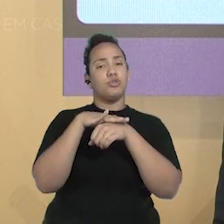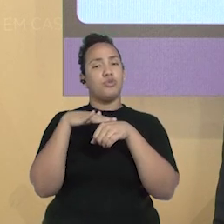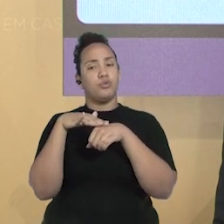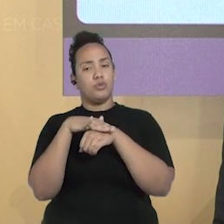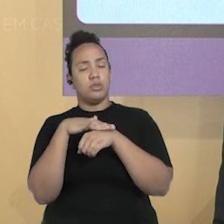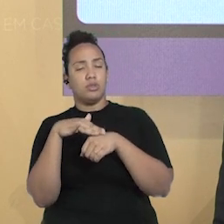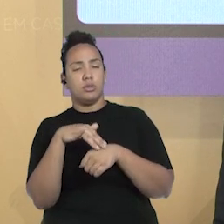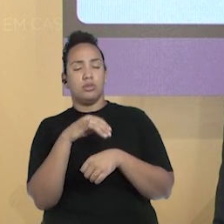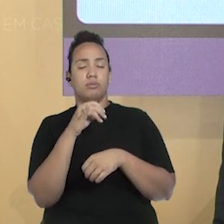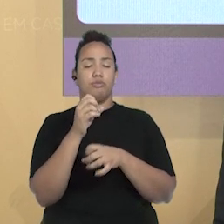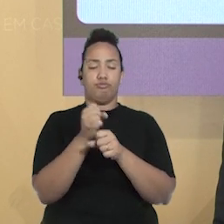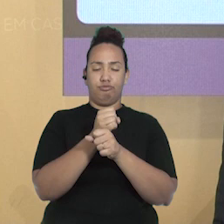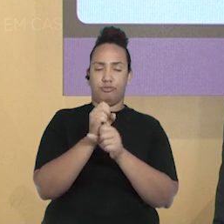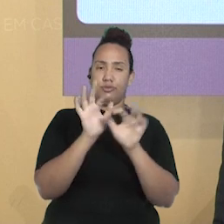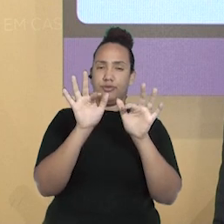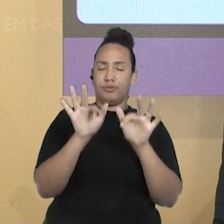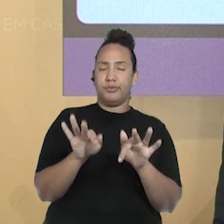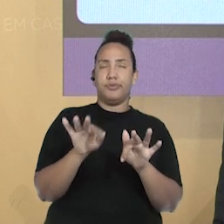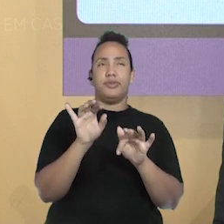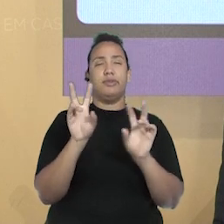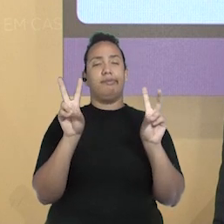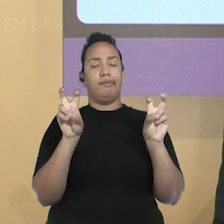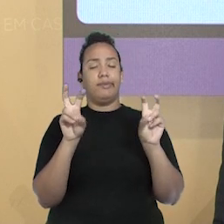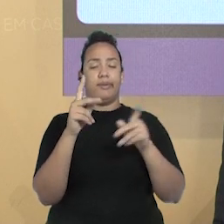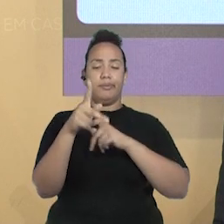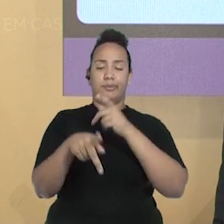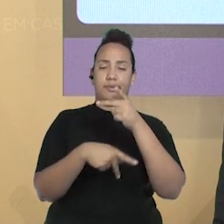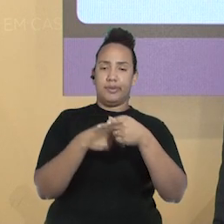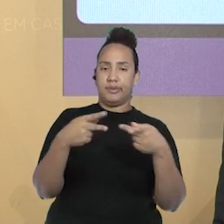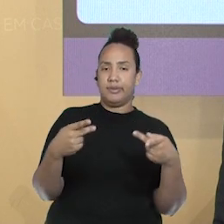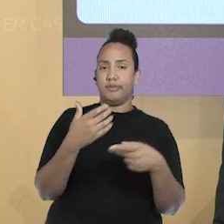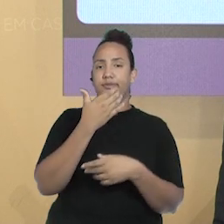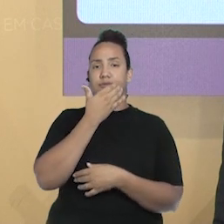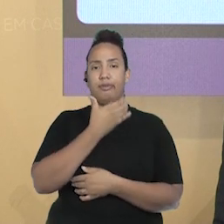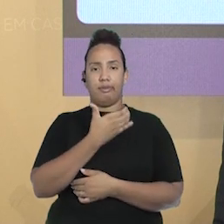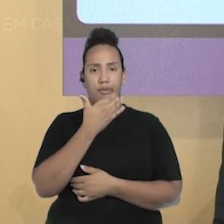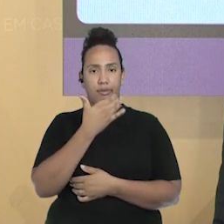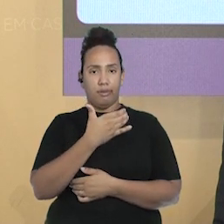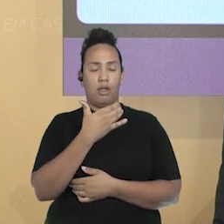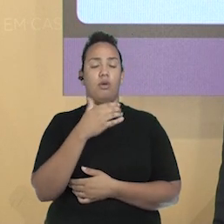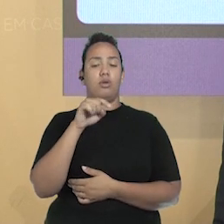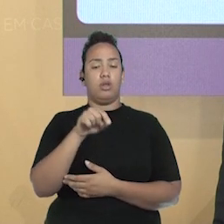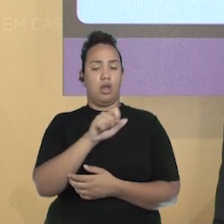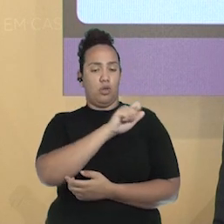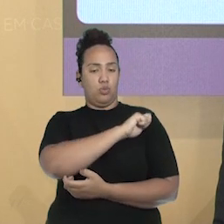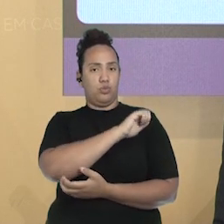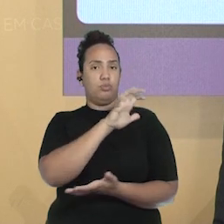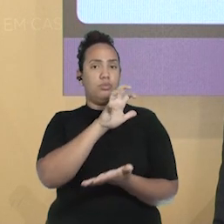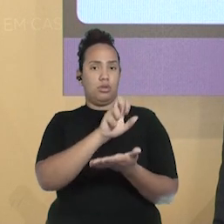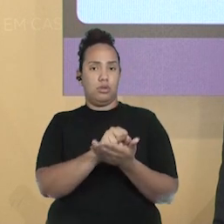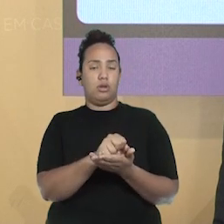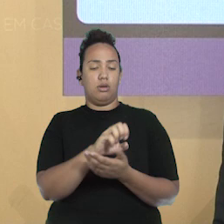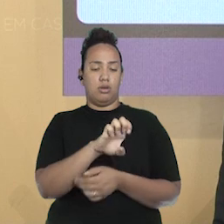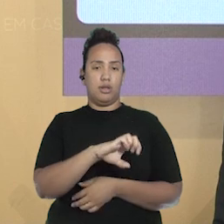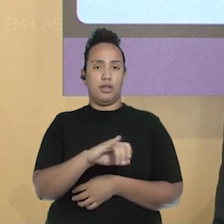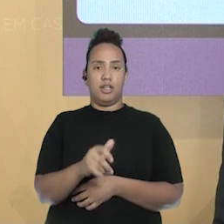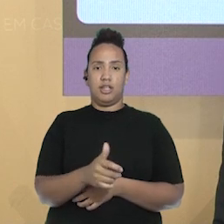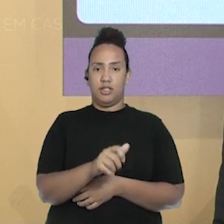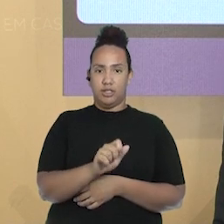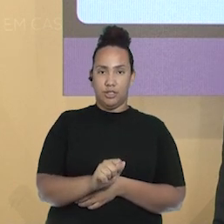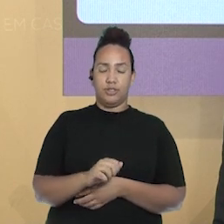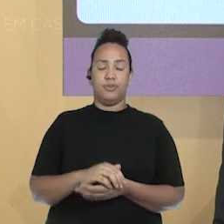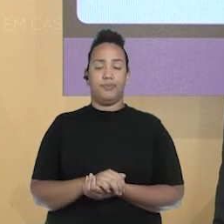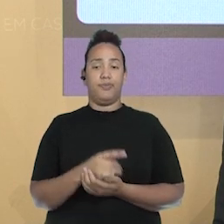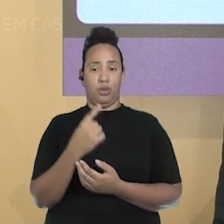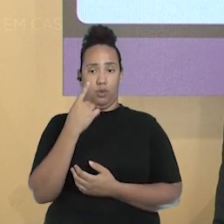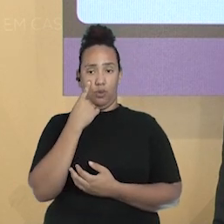do ano sobre presentes de Natal com os alunos matriculados na EJA em 2020. Vejamos como está